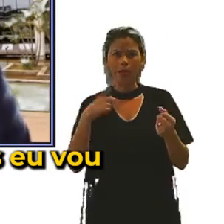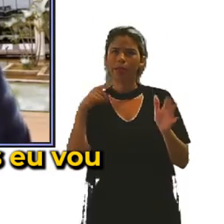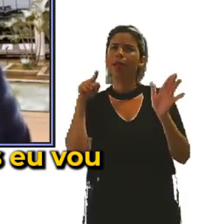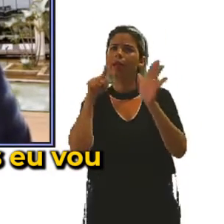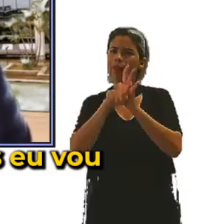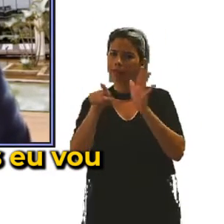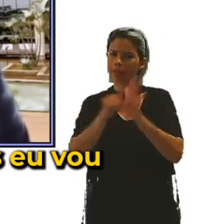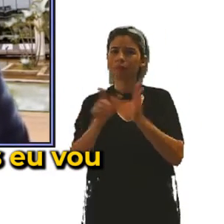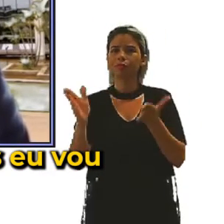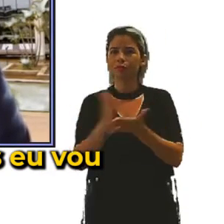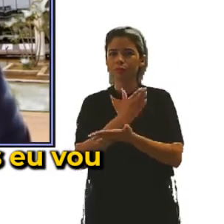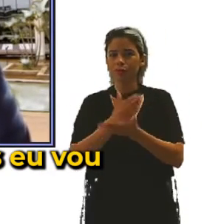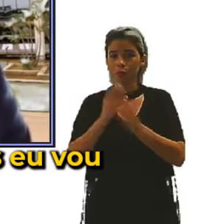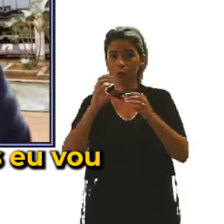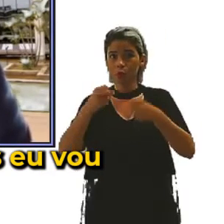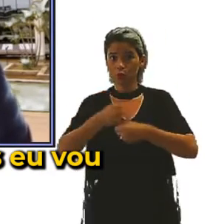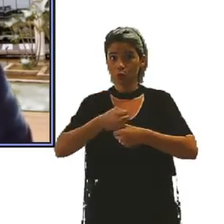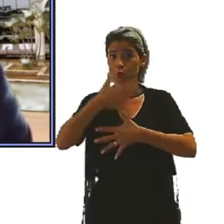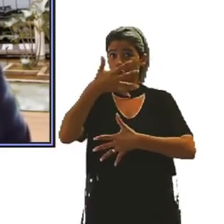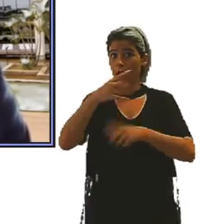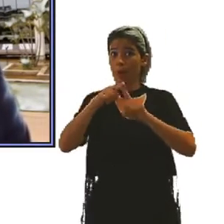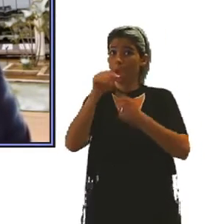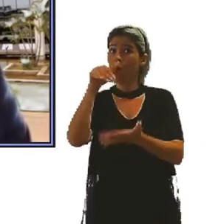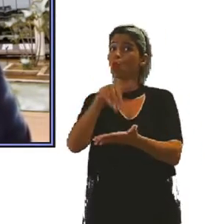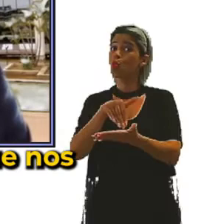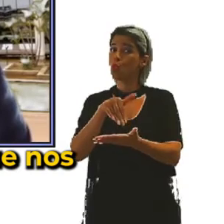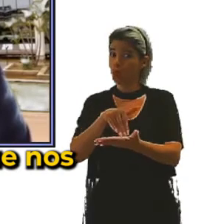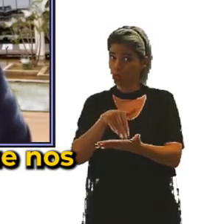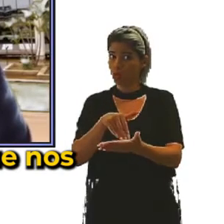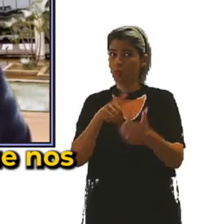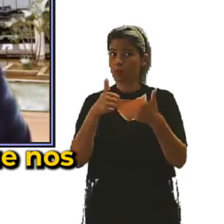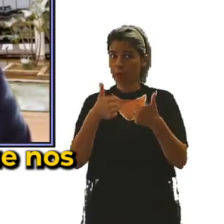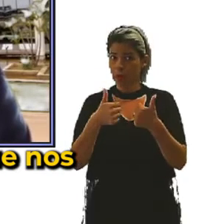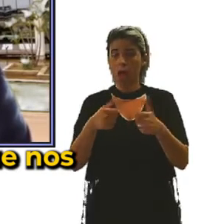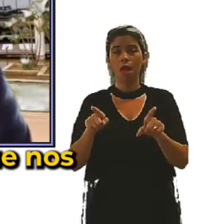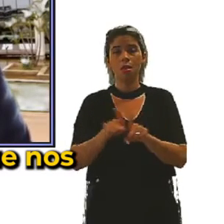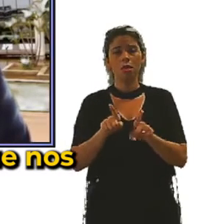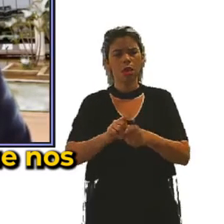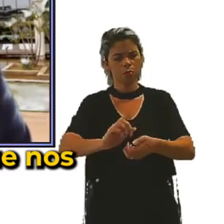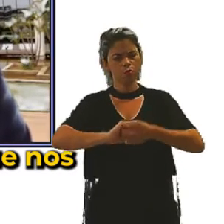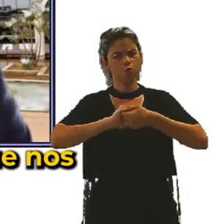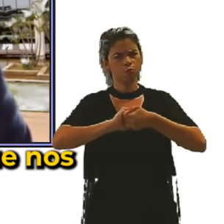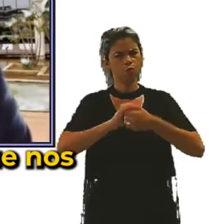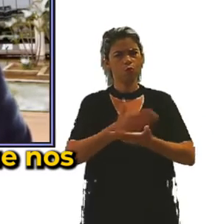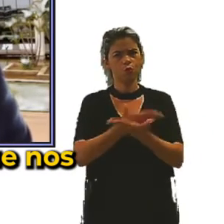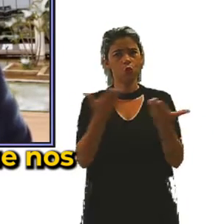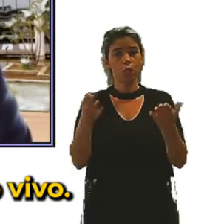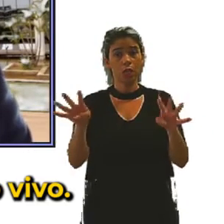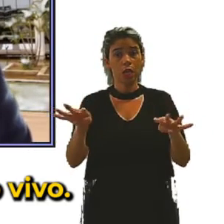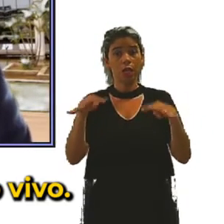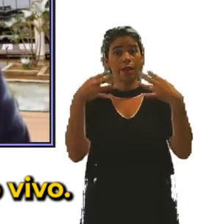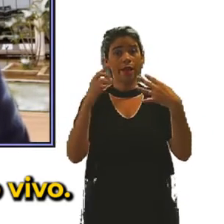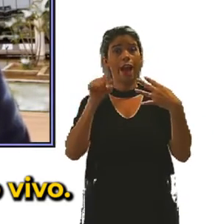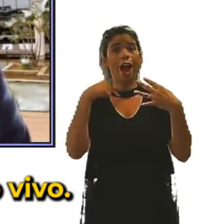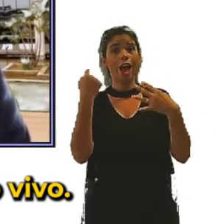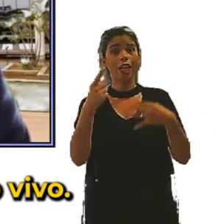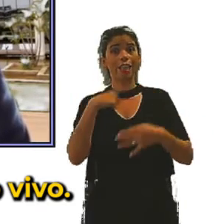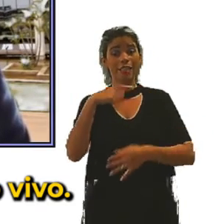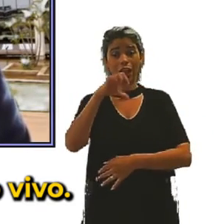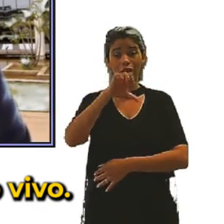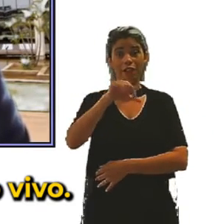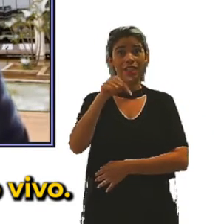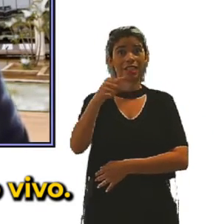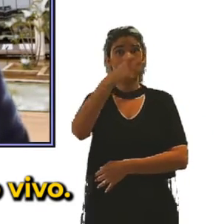perguntas no chat, mas eu vou deixar para o final. E ter a oportunidade aqui de saudar a todos que nos assistem no YouTube. Chegamos a